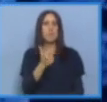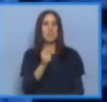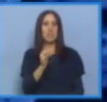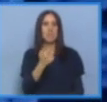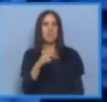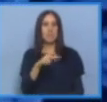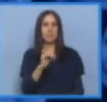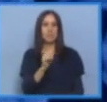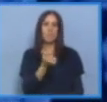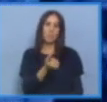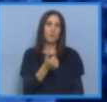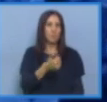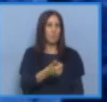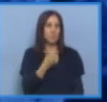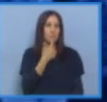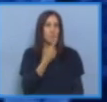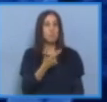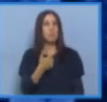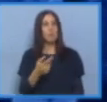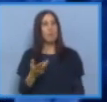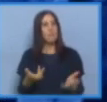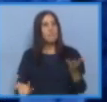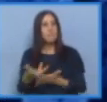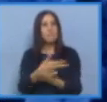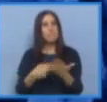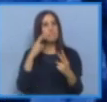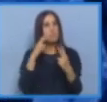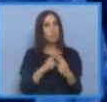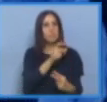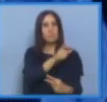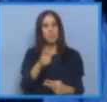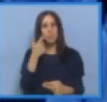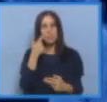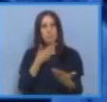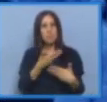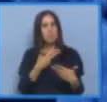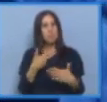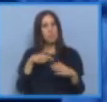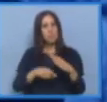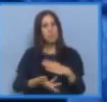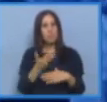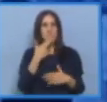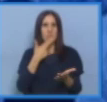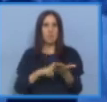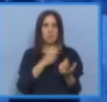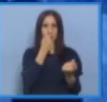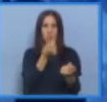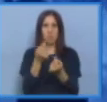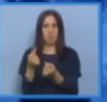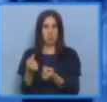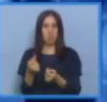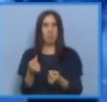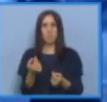assim, nesta dinâmica precisamente do ir ao encontro do outro, do conhecer, para aprofundar depois realidades que são comuns, não só a